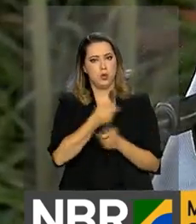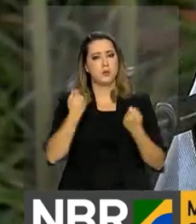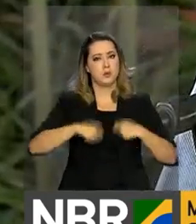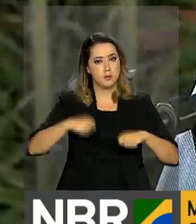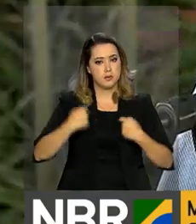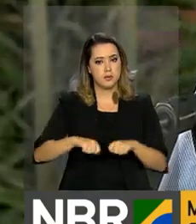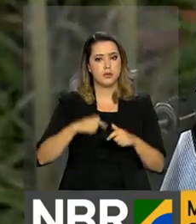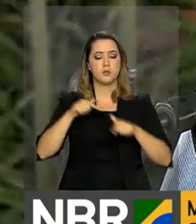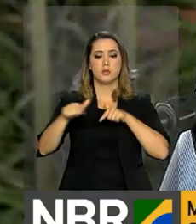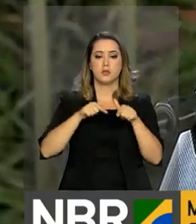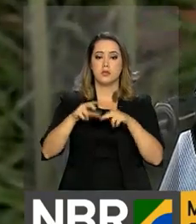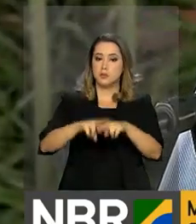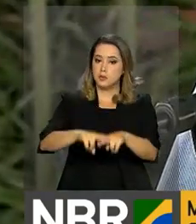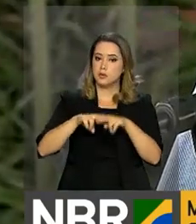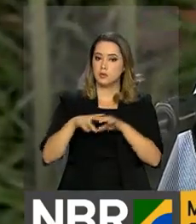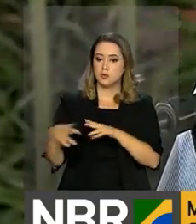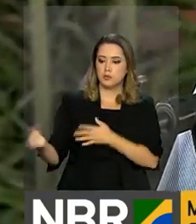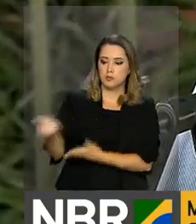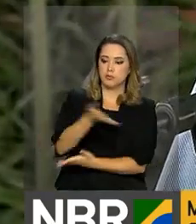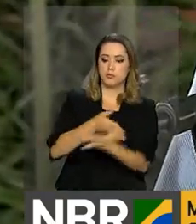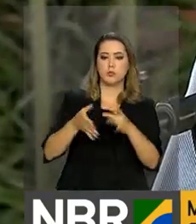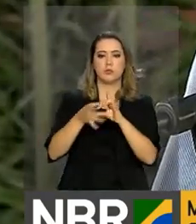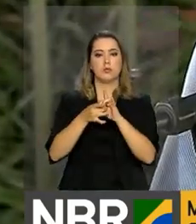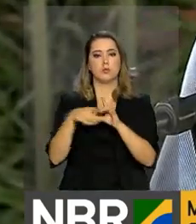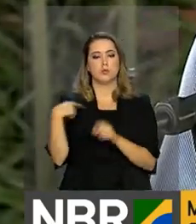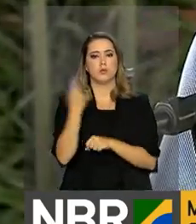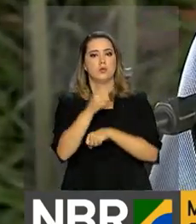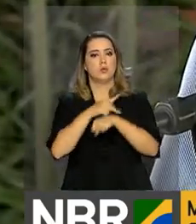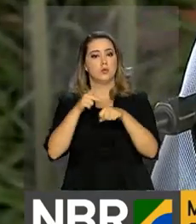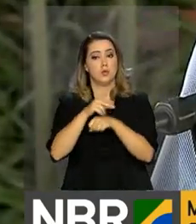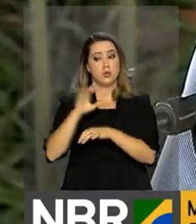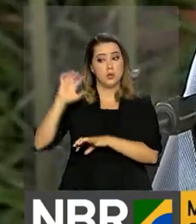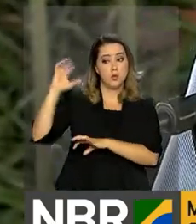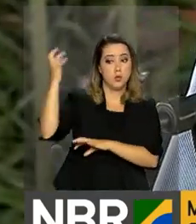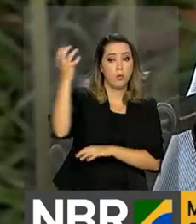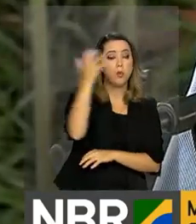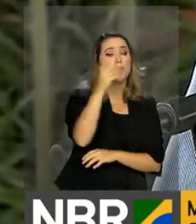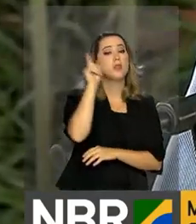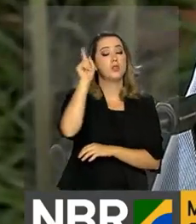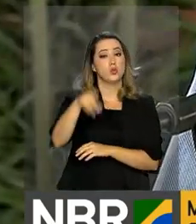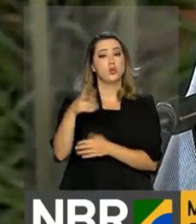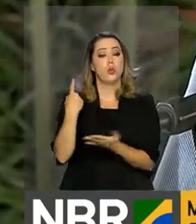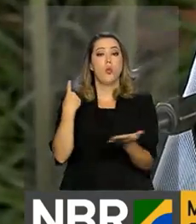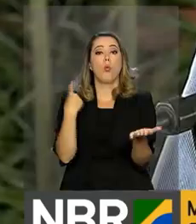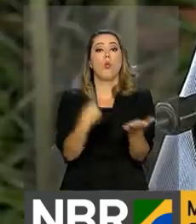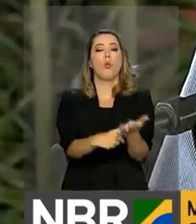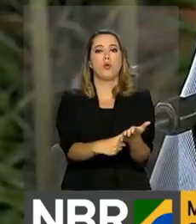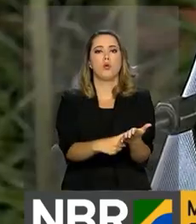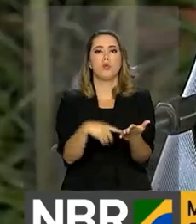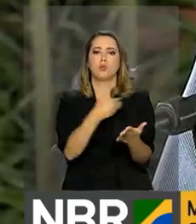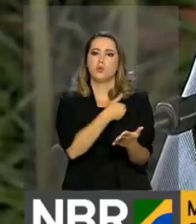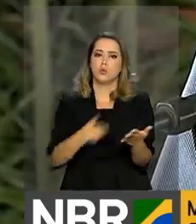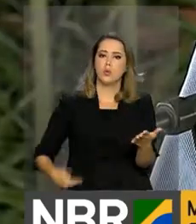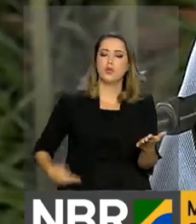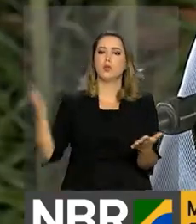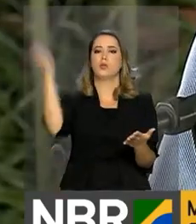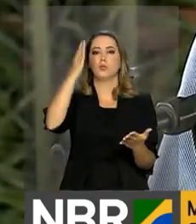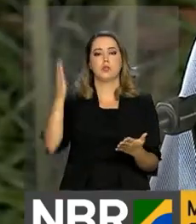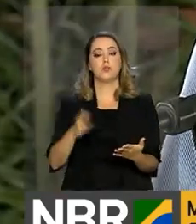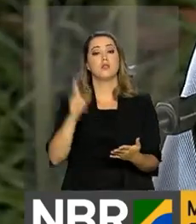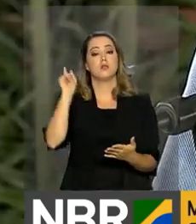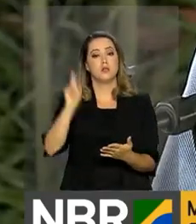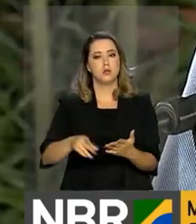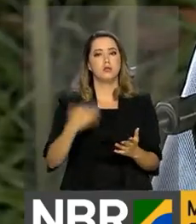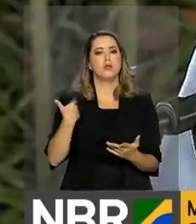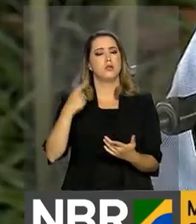precisamos trabalhar por isto no nosso país. O meio ambiente é um compromisso do governo brasileiro e vem